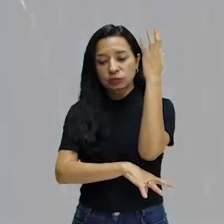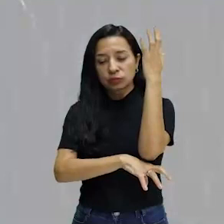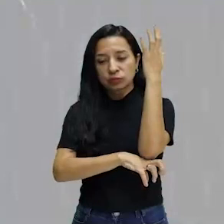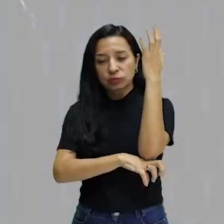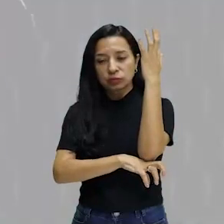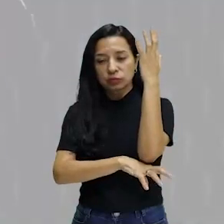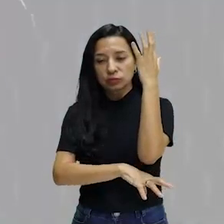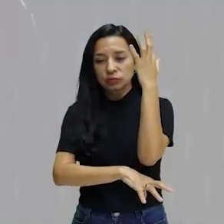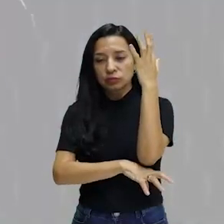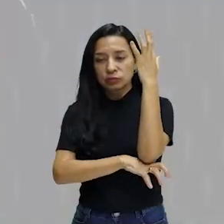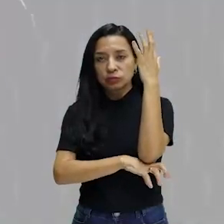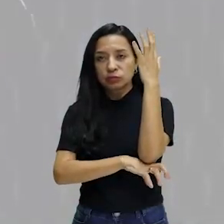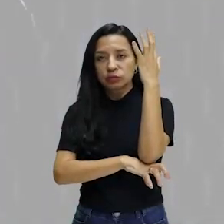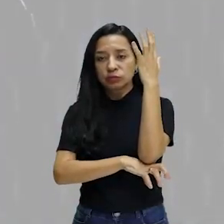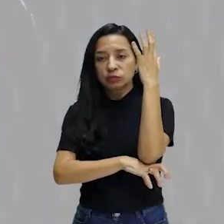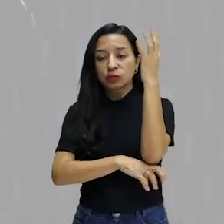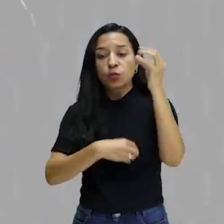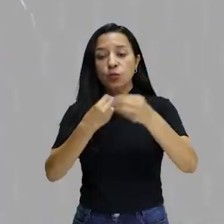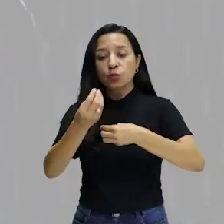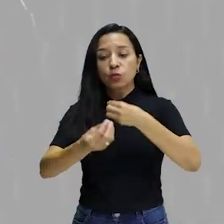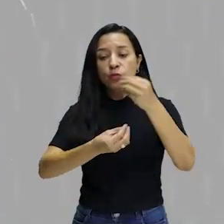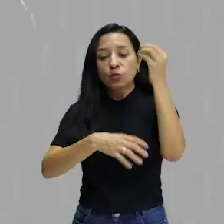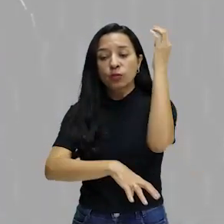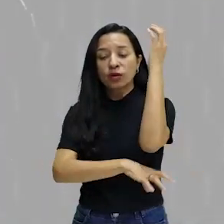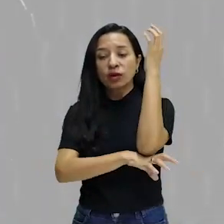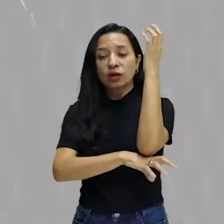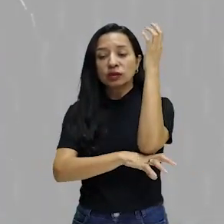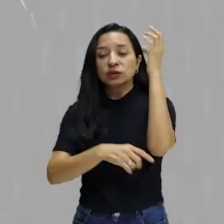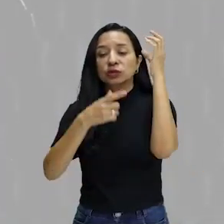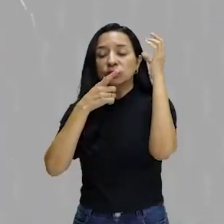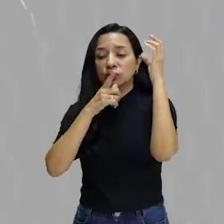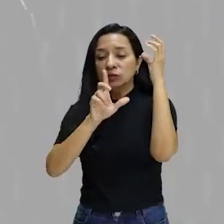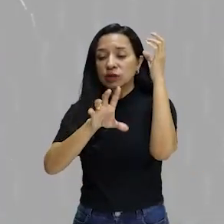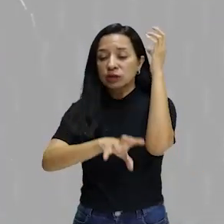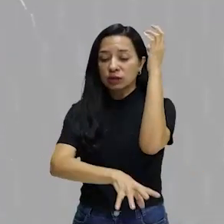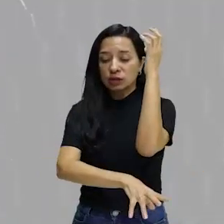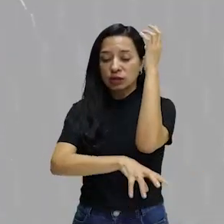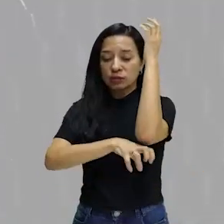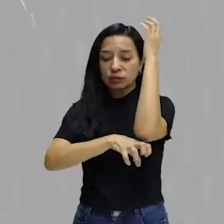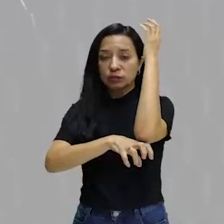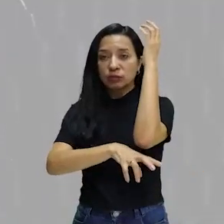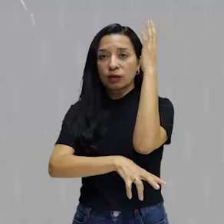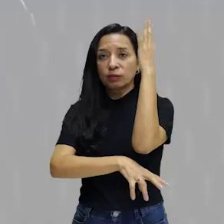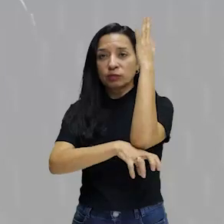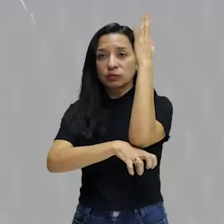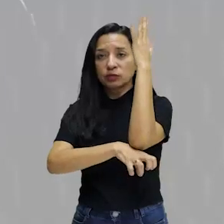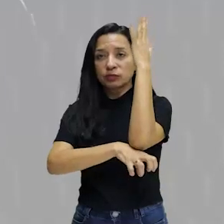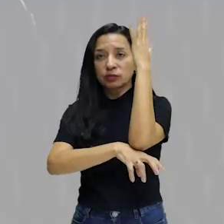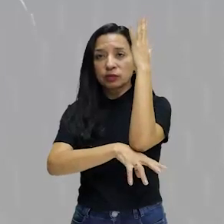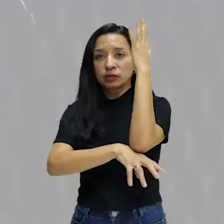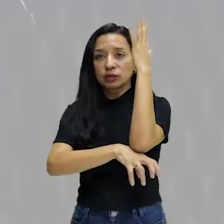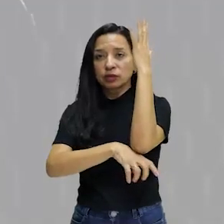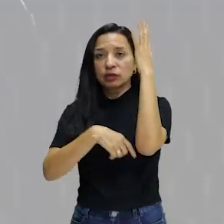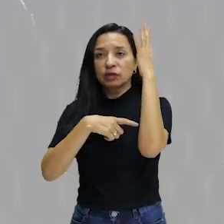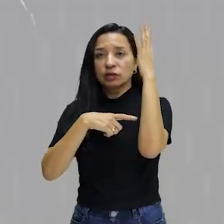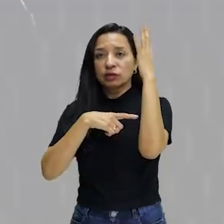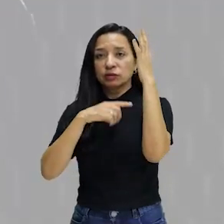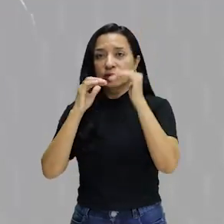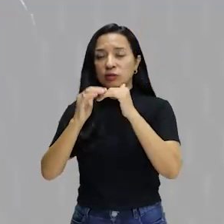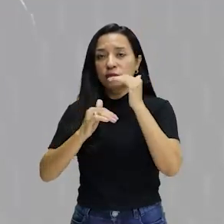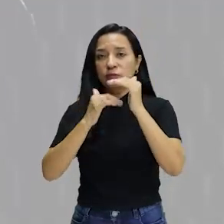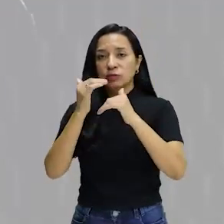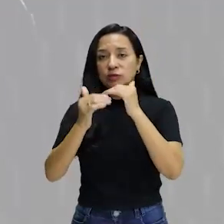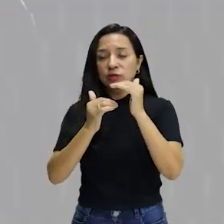seja, como é que a raiz ela consegue absorver a água? Existe um